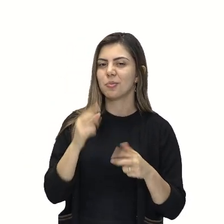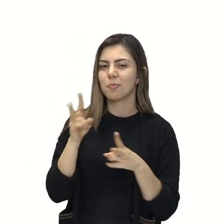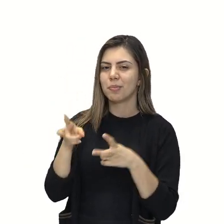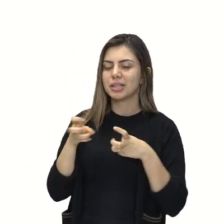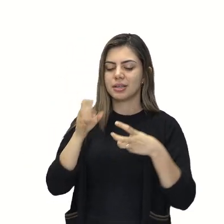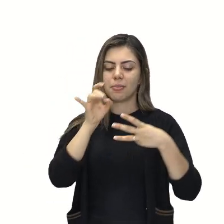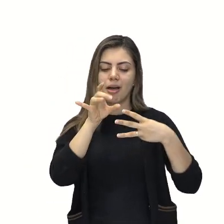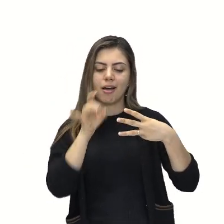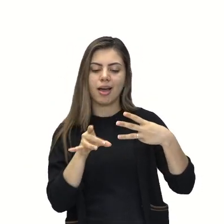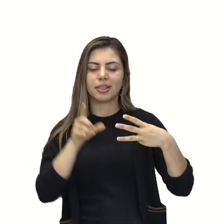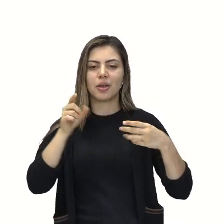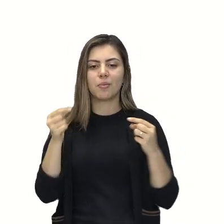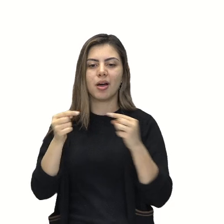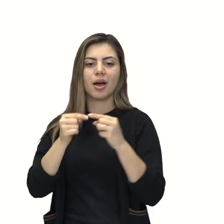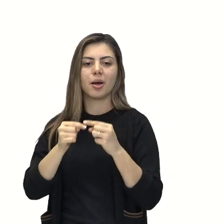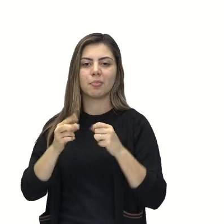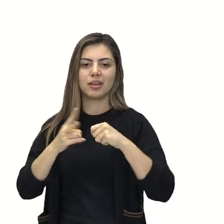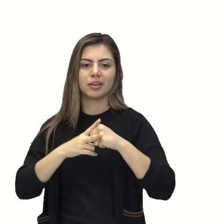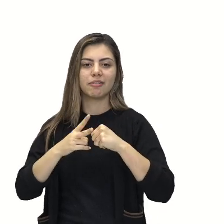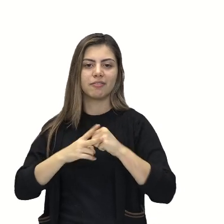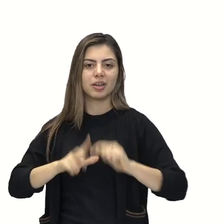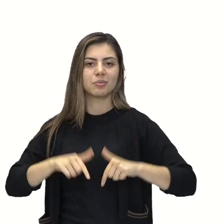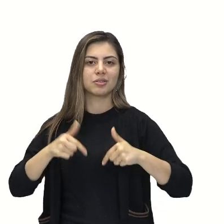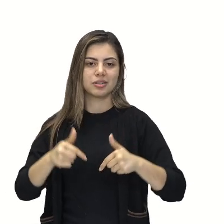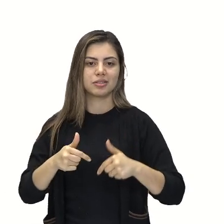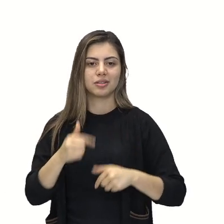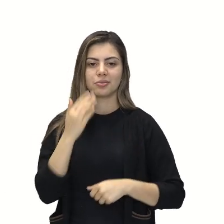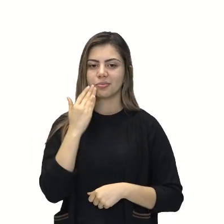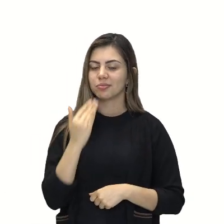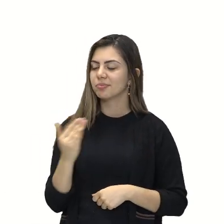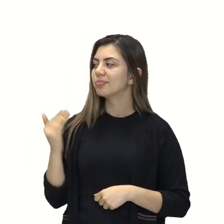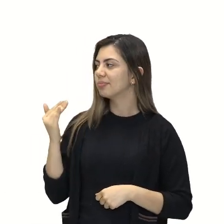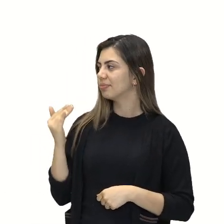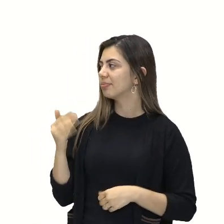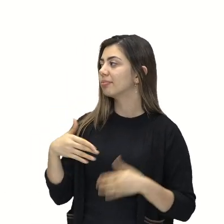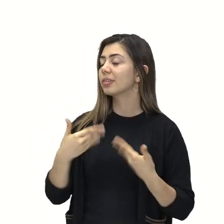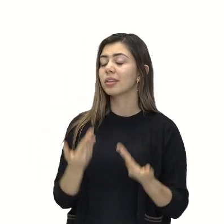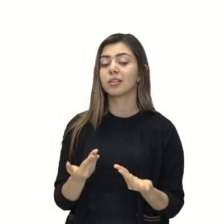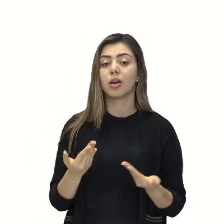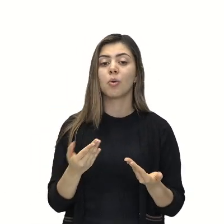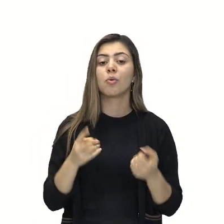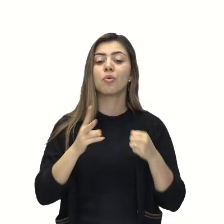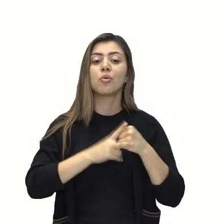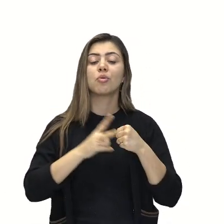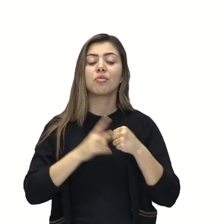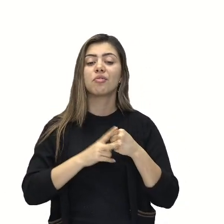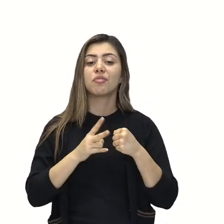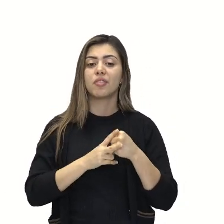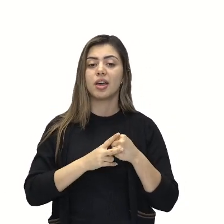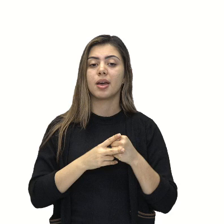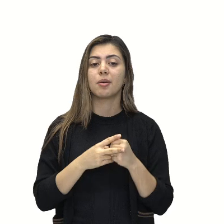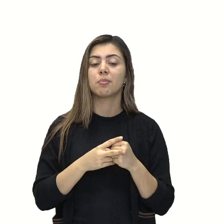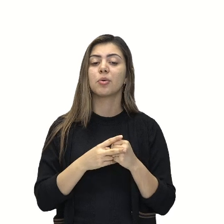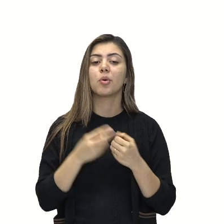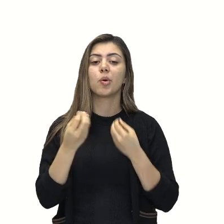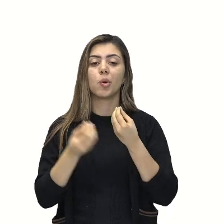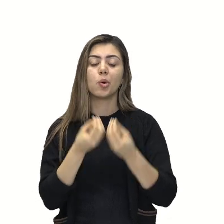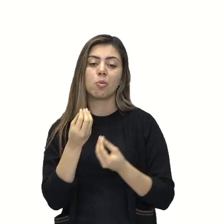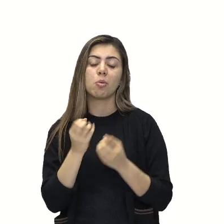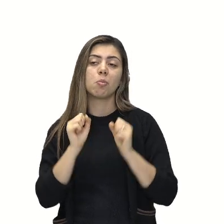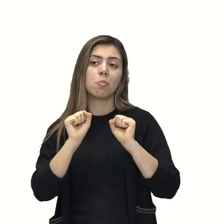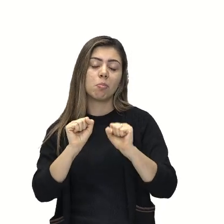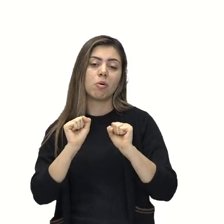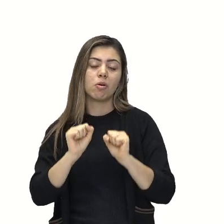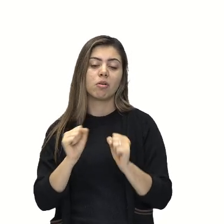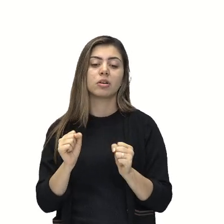fazendo aí ação, certo? Então, o verbo, ele exprime, pode exprimir